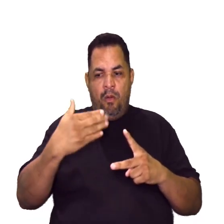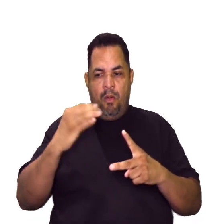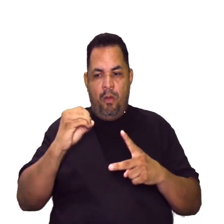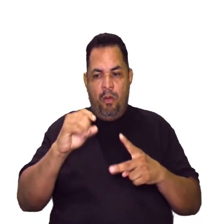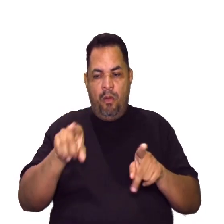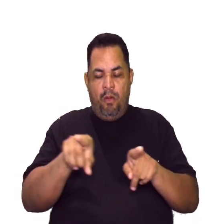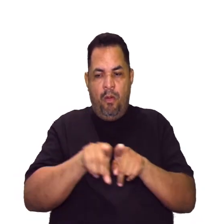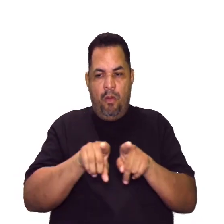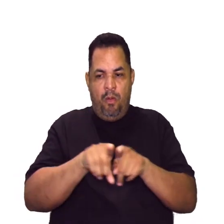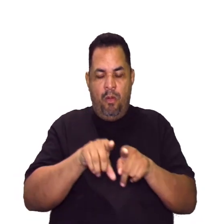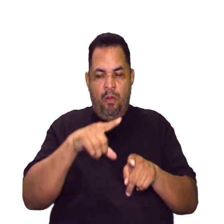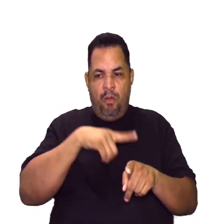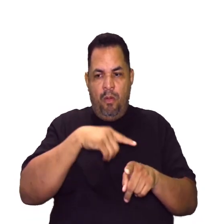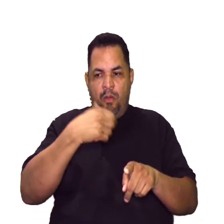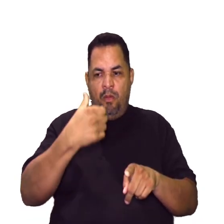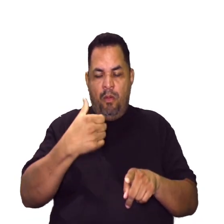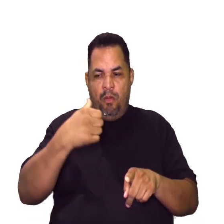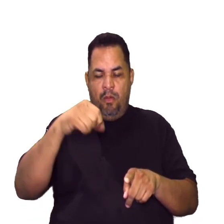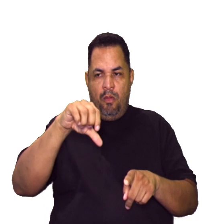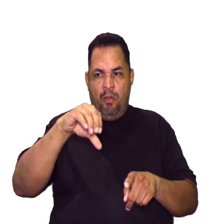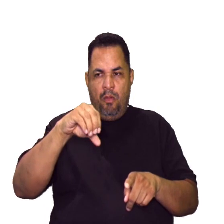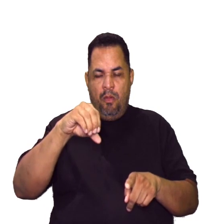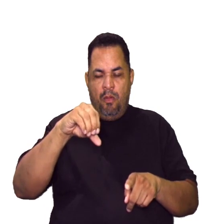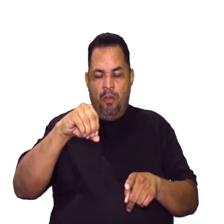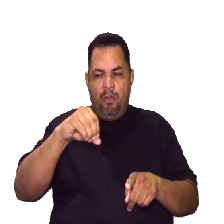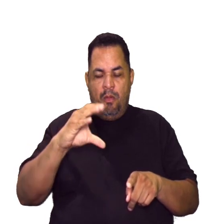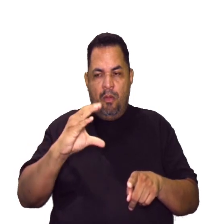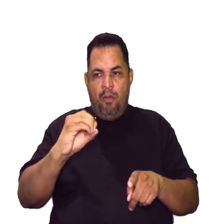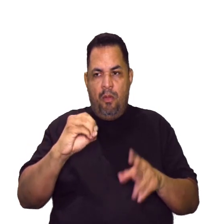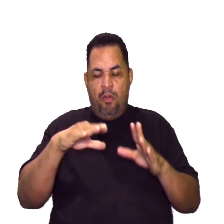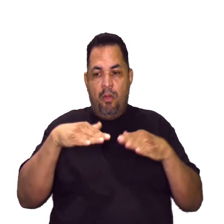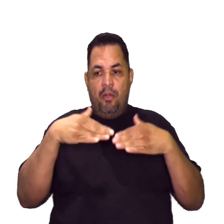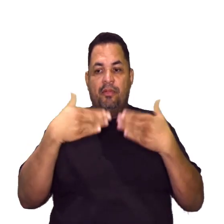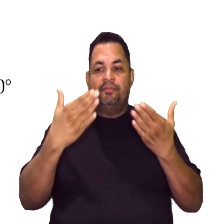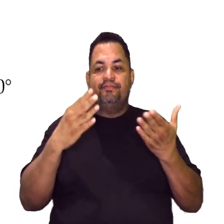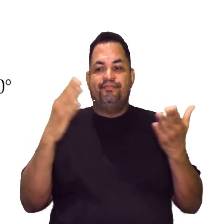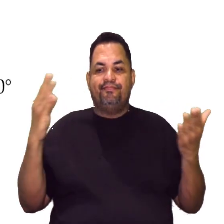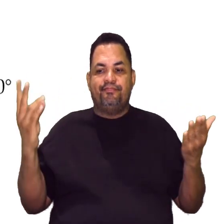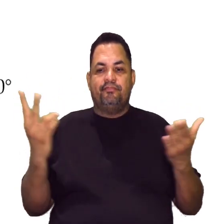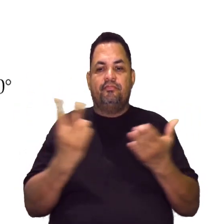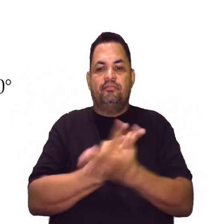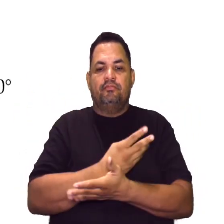de 90. Tudo bem? E quando isso